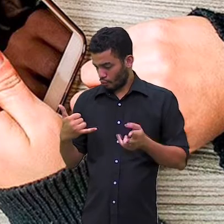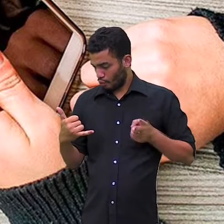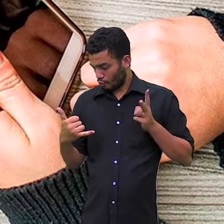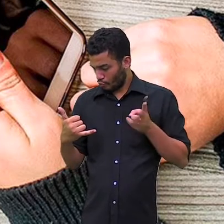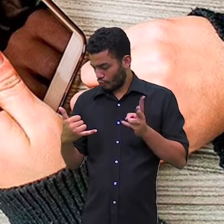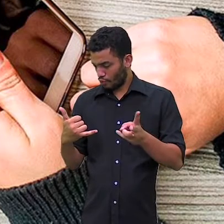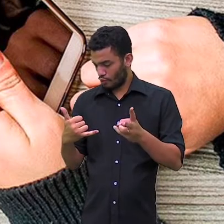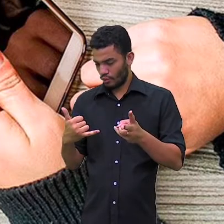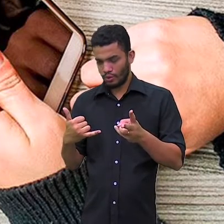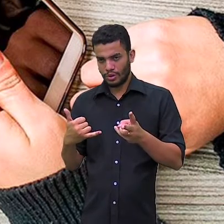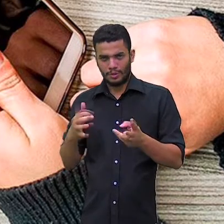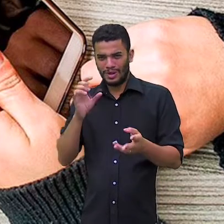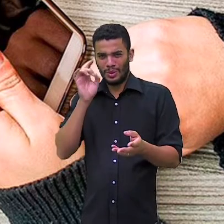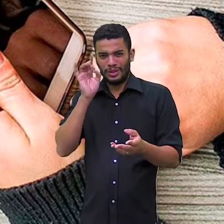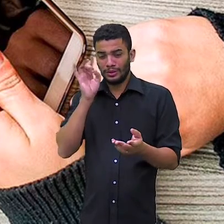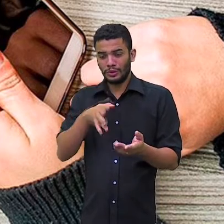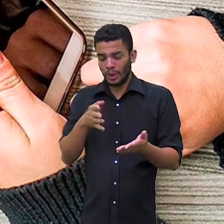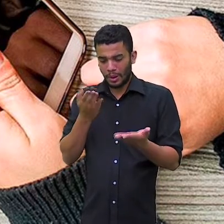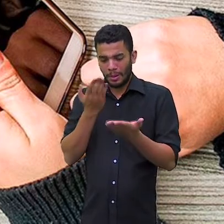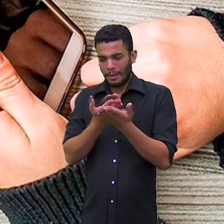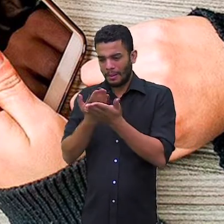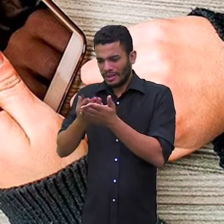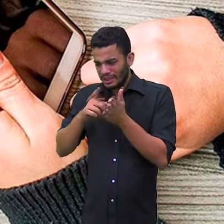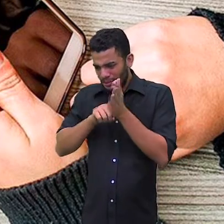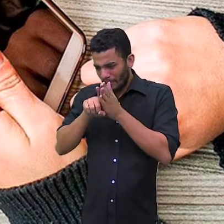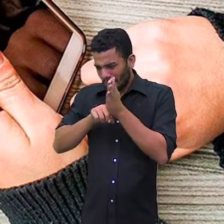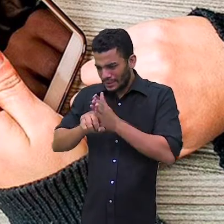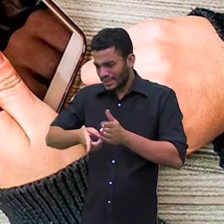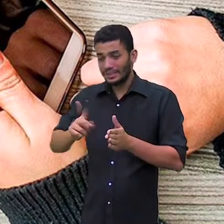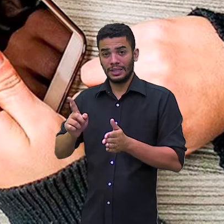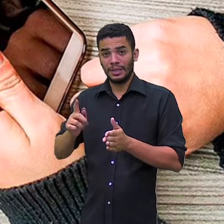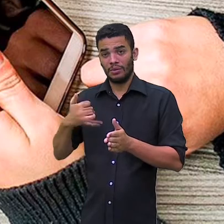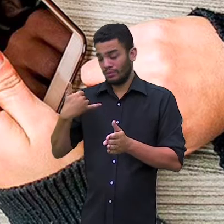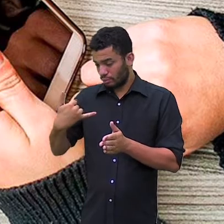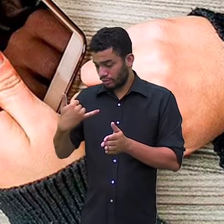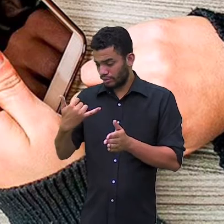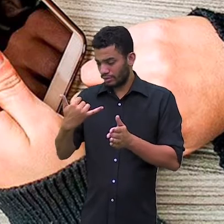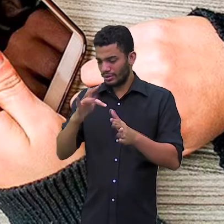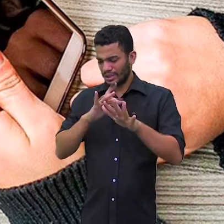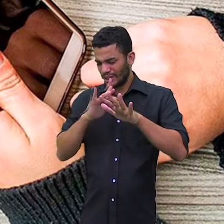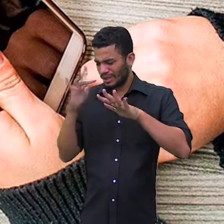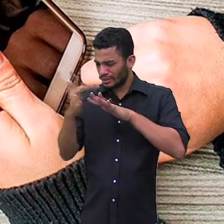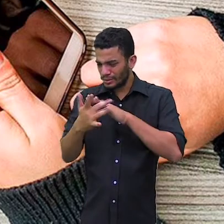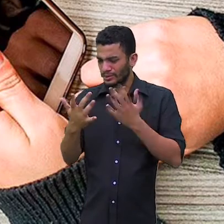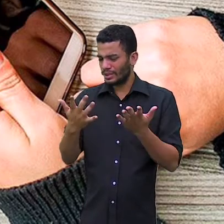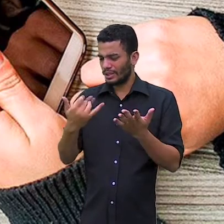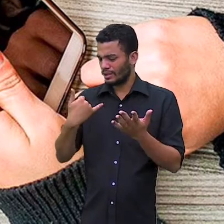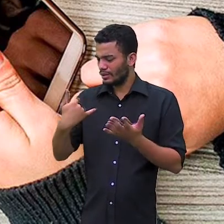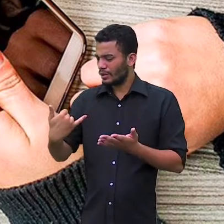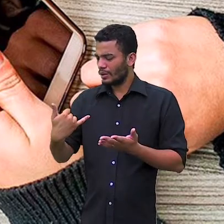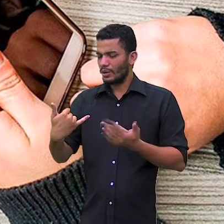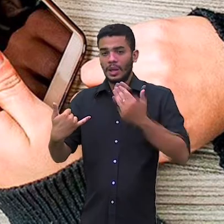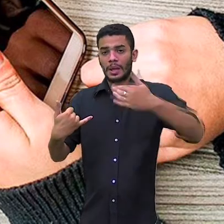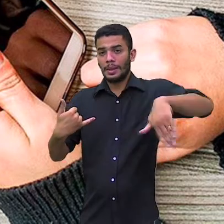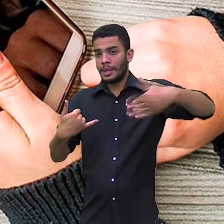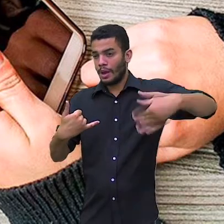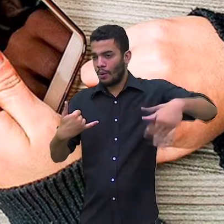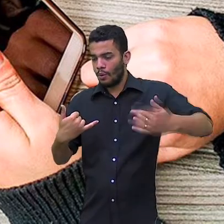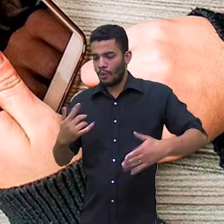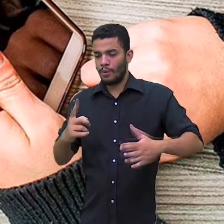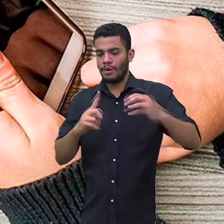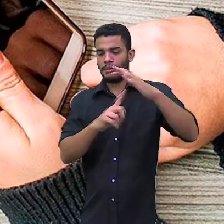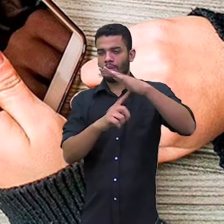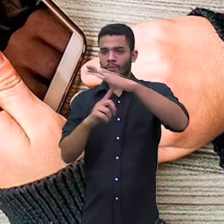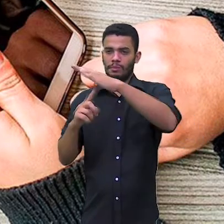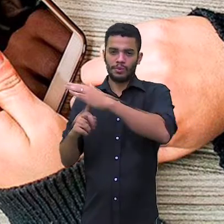sim ficam vidrados o dia inteiro, seja na rua, na praça, com os